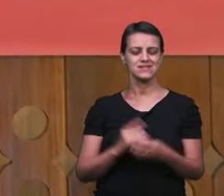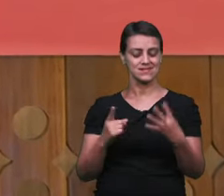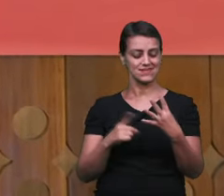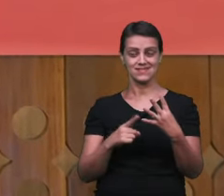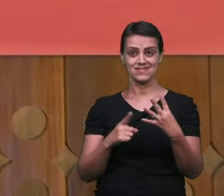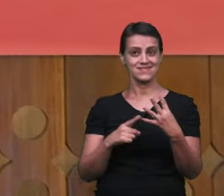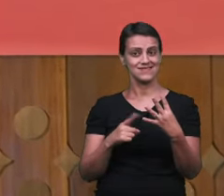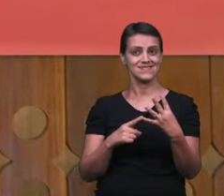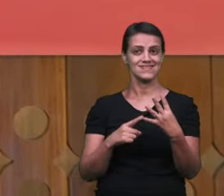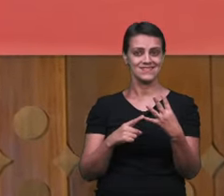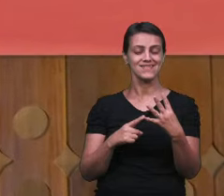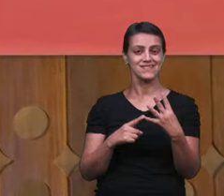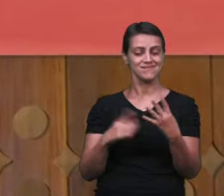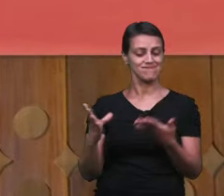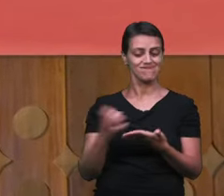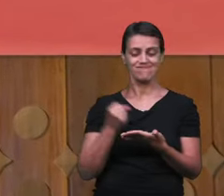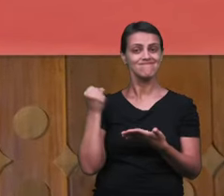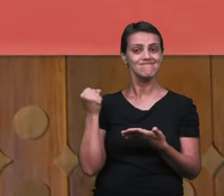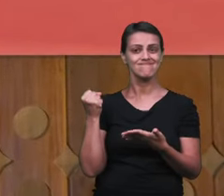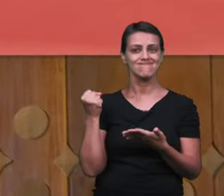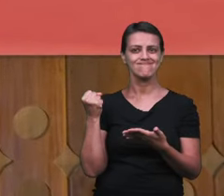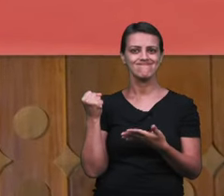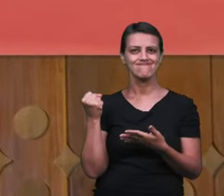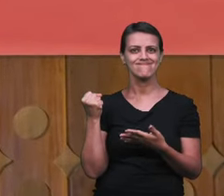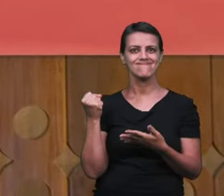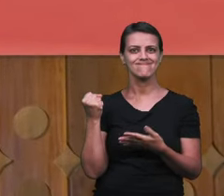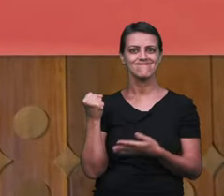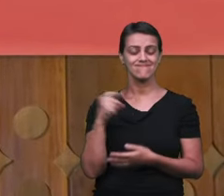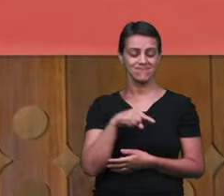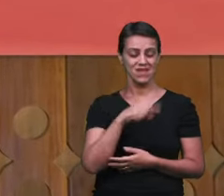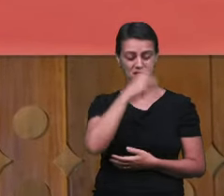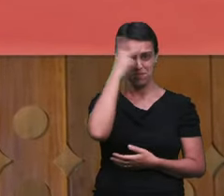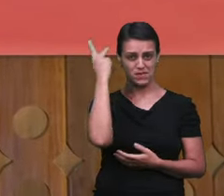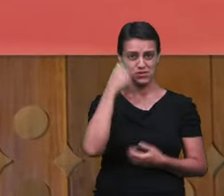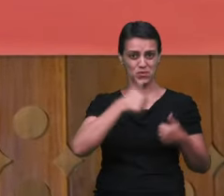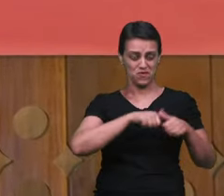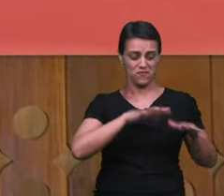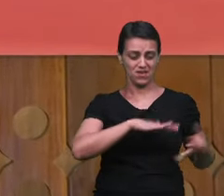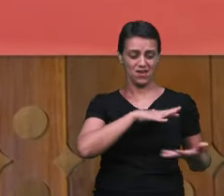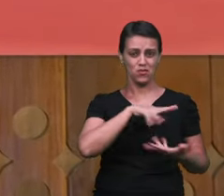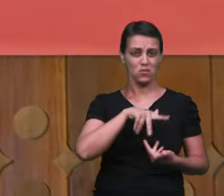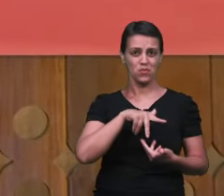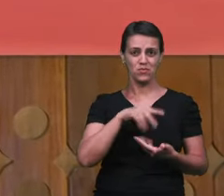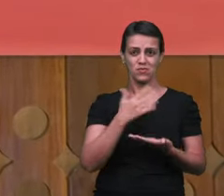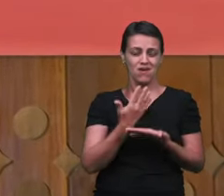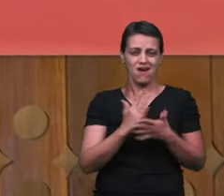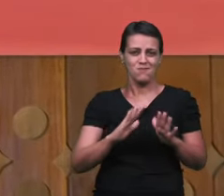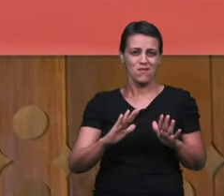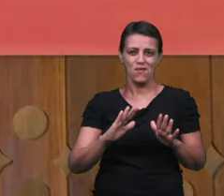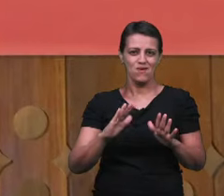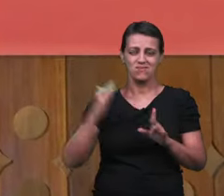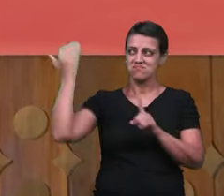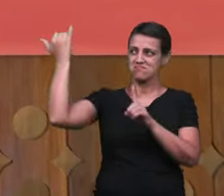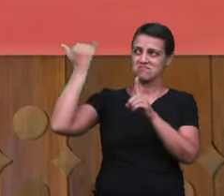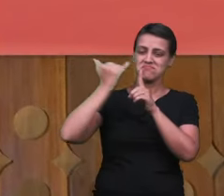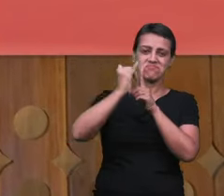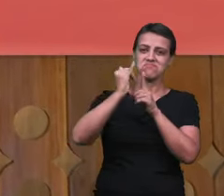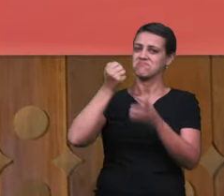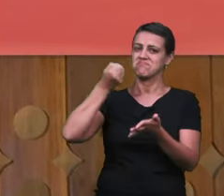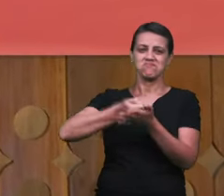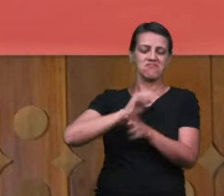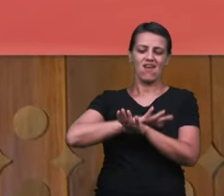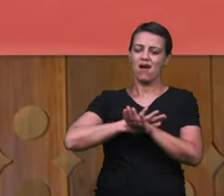mundo não ouvi mais. Por quê? O profético acabou. O que tinha de avisar foi